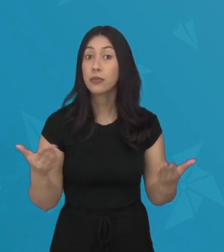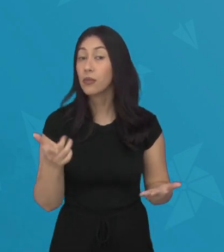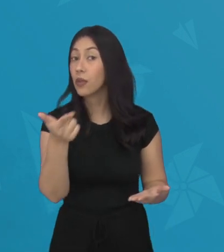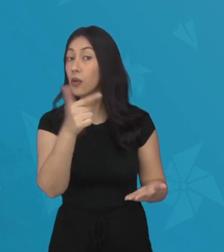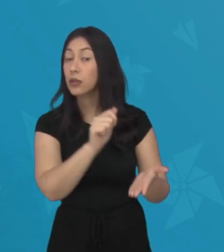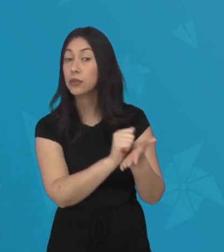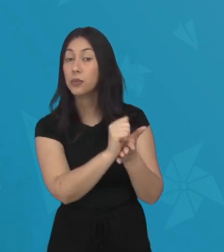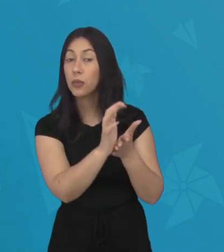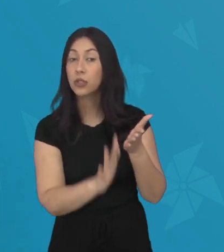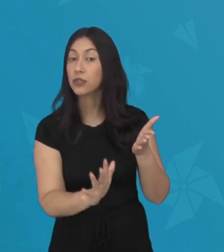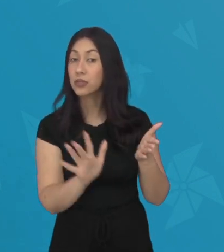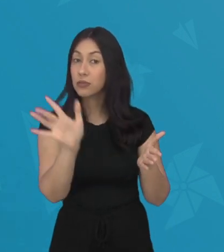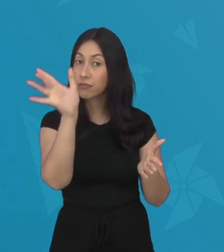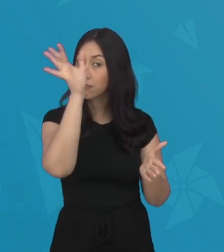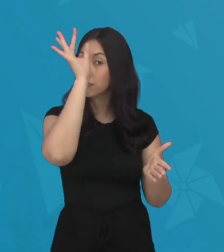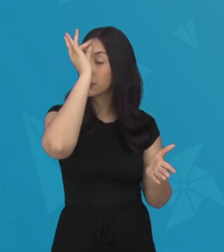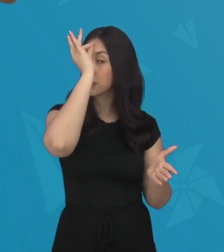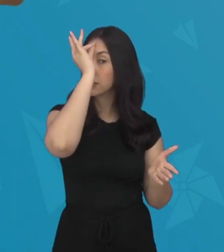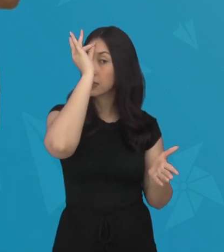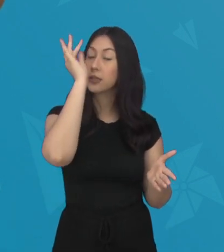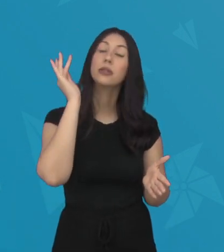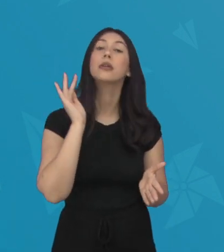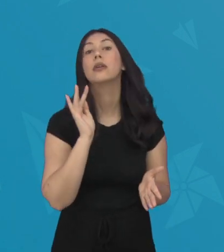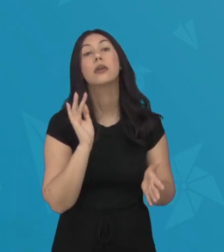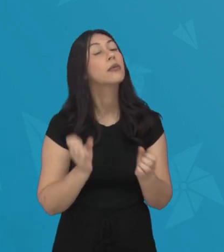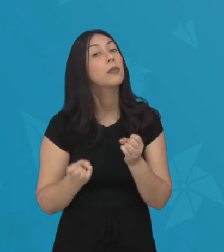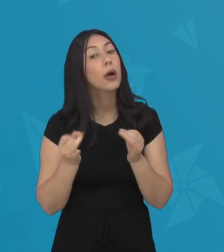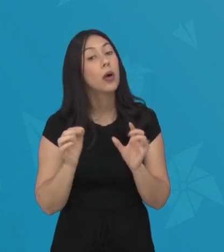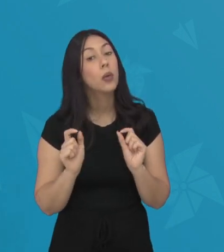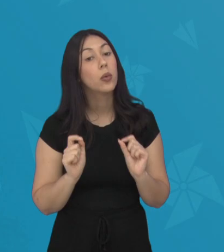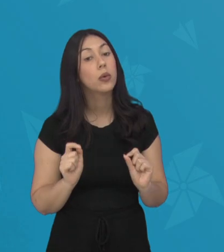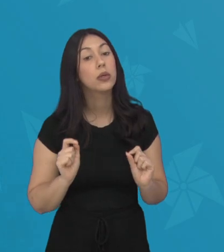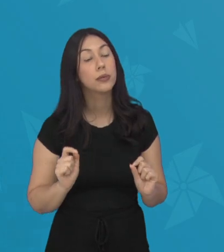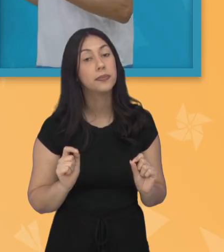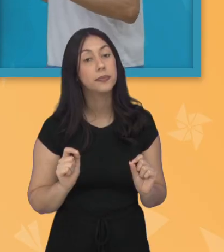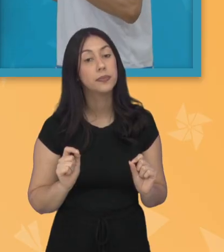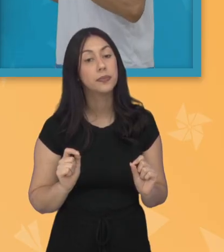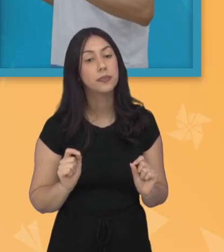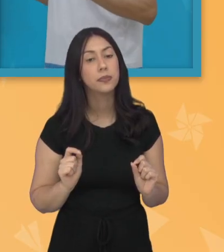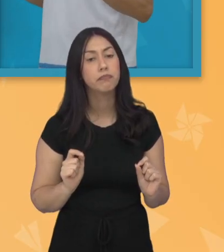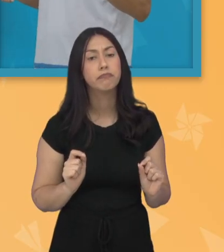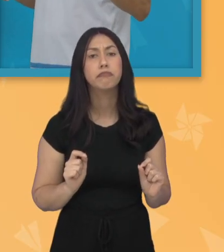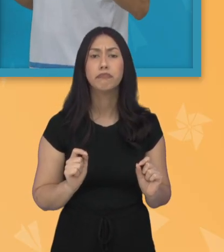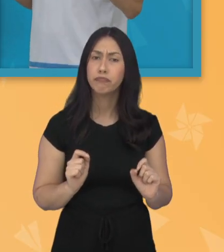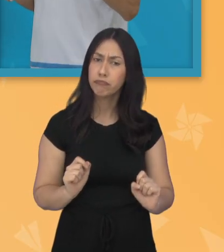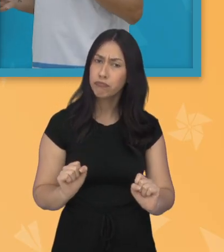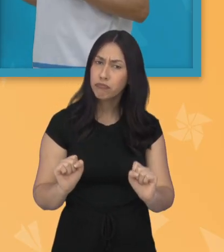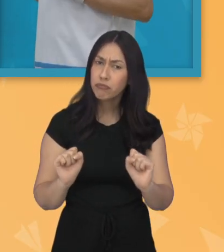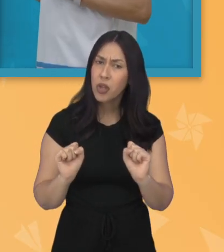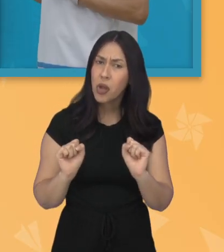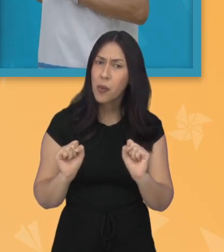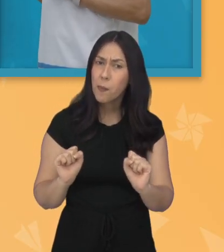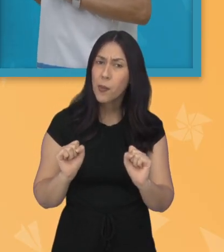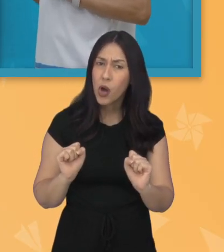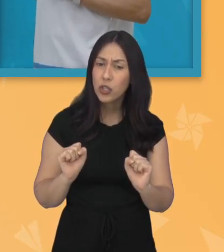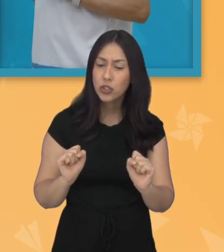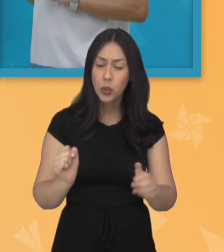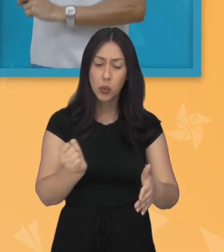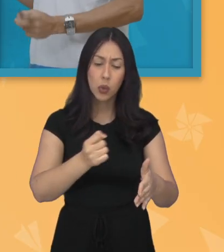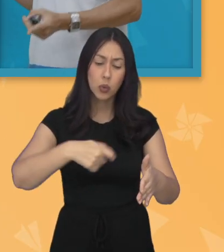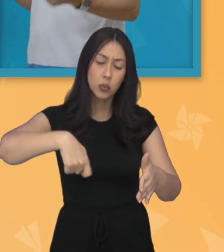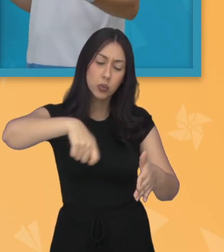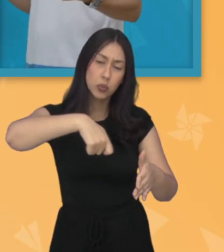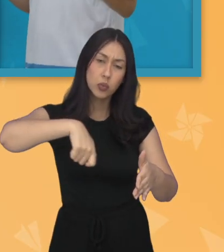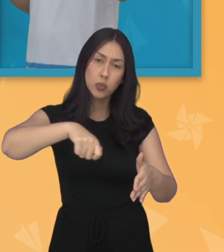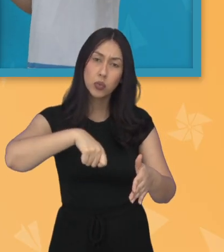Agora, mais um exercício aqui para a gente fixar melhor esse conteúdo. A gente vai falar assim: É possível diminuir a acidez do suco de